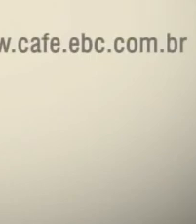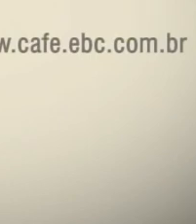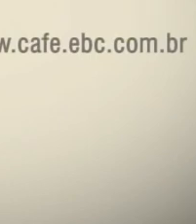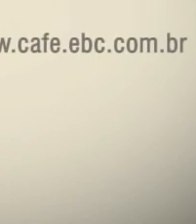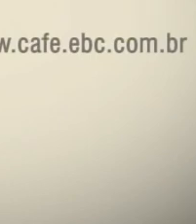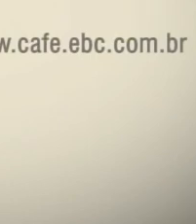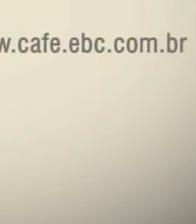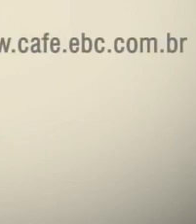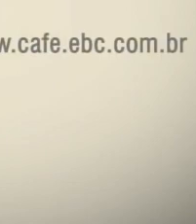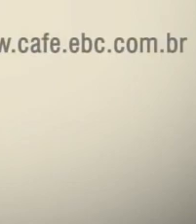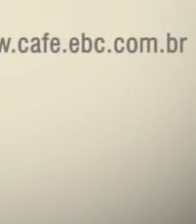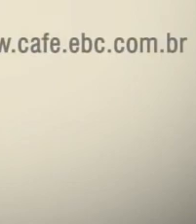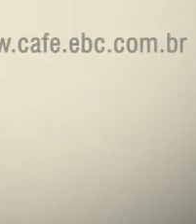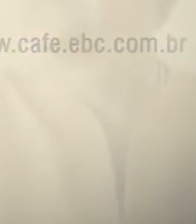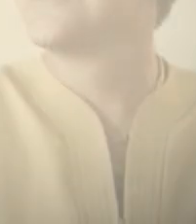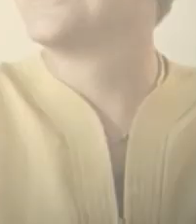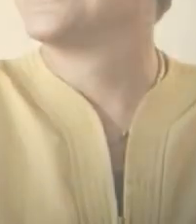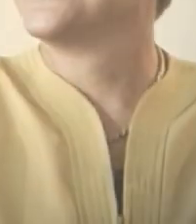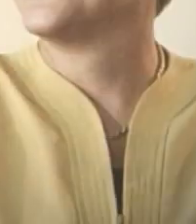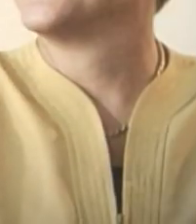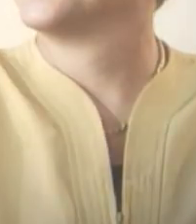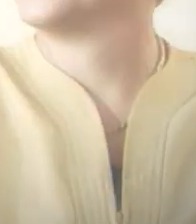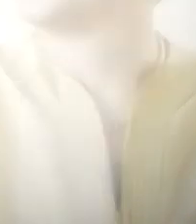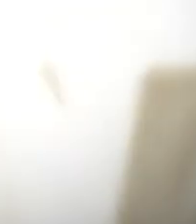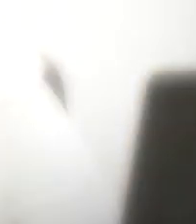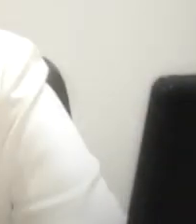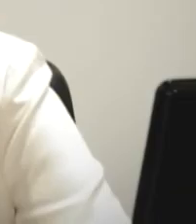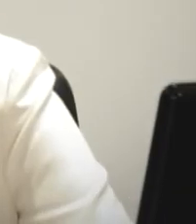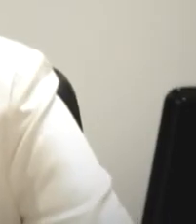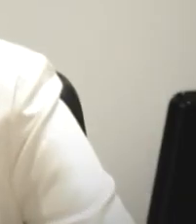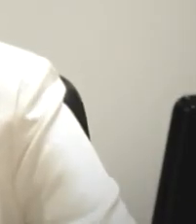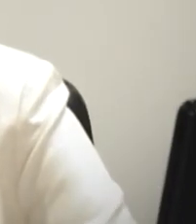voltamos segunda-feira até lá